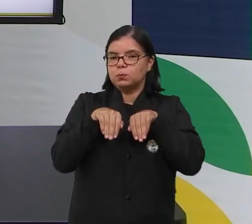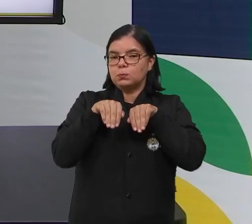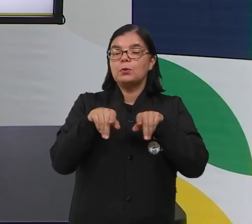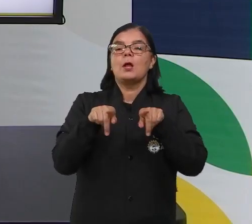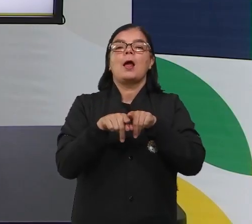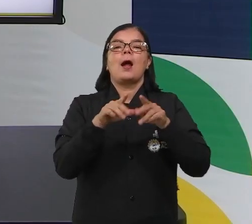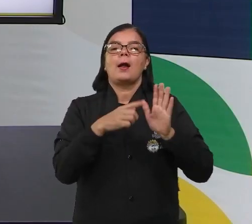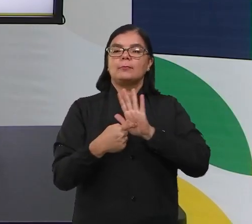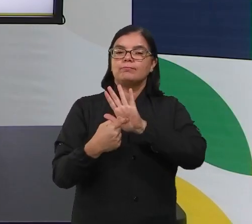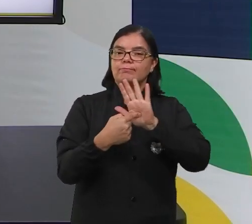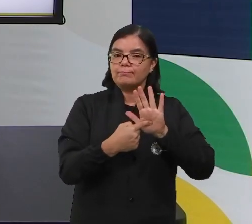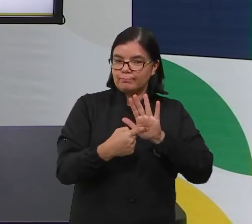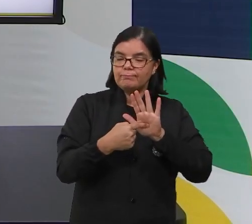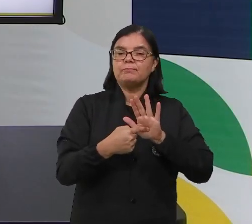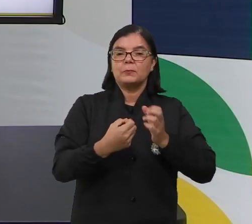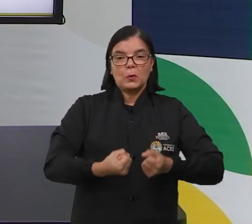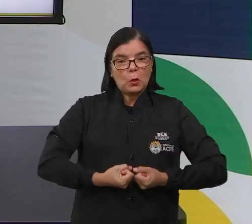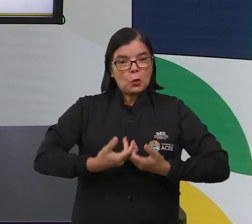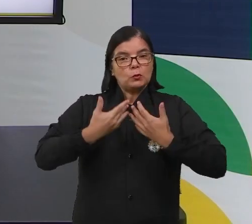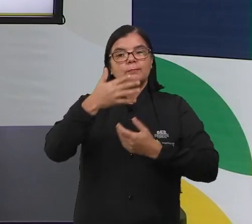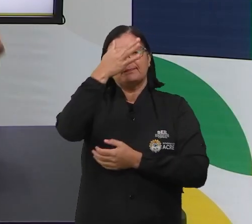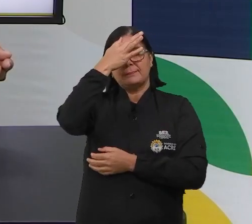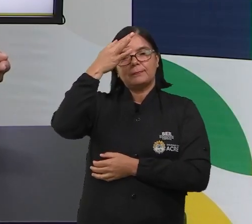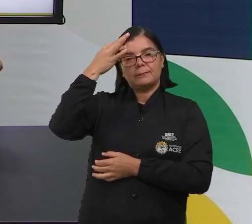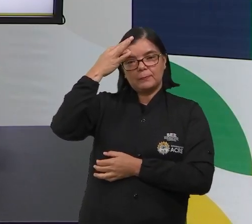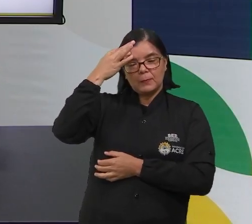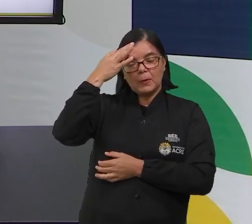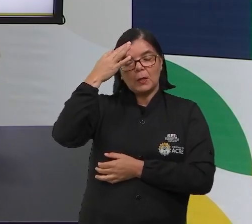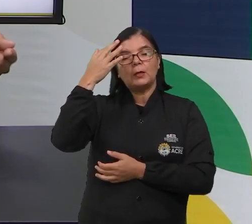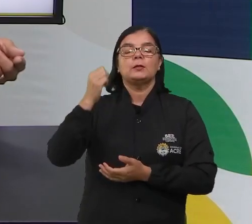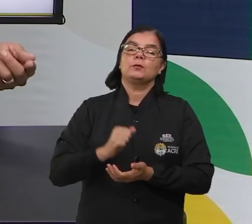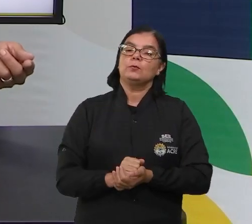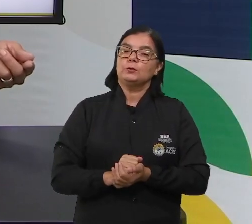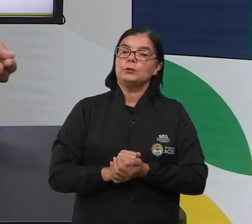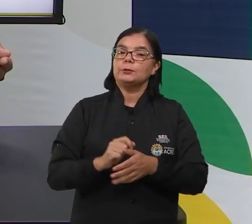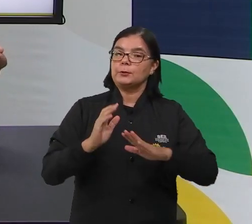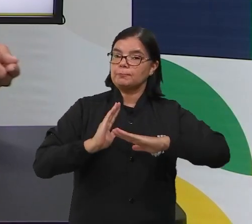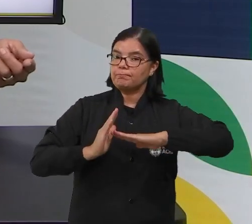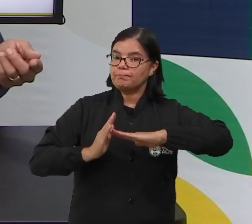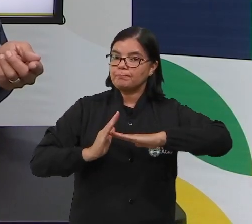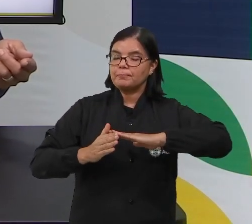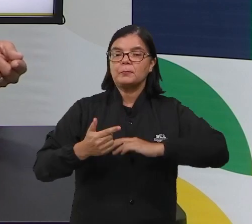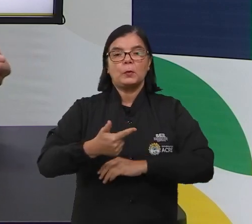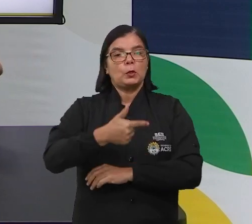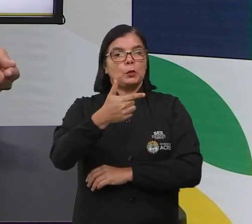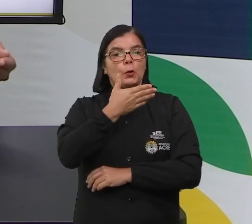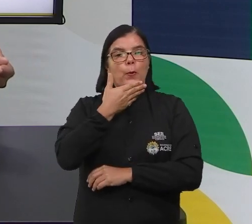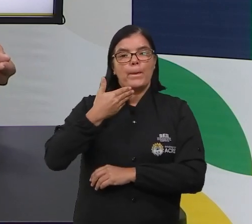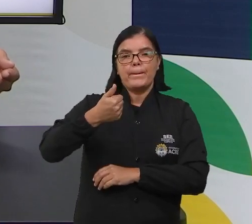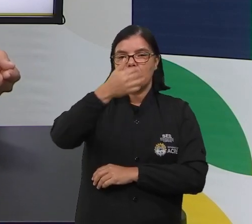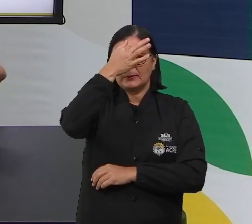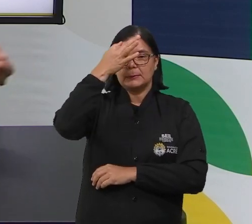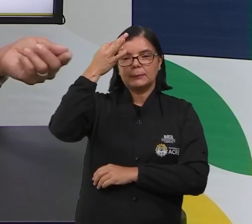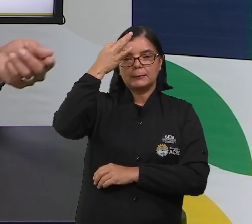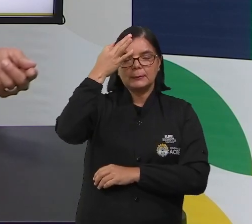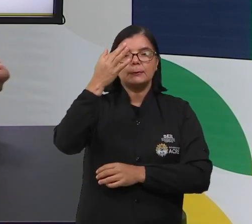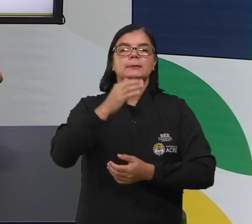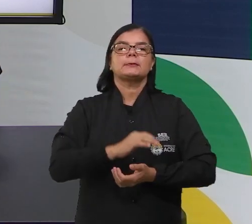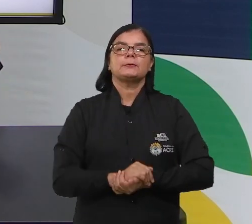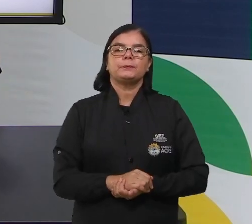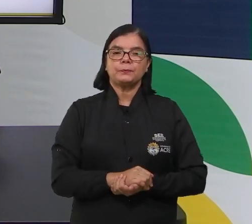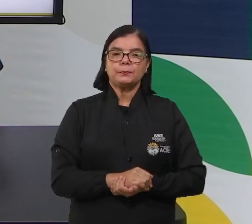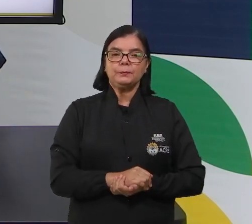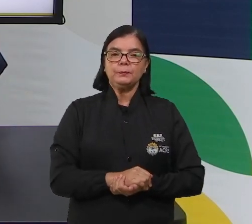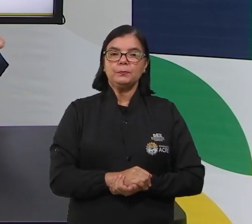de trazer a figura expressiva de um filósofo contemporâneo, eu considero ele o segundo melhor filósofo da